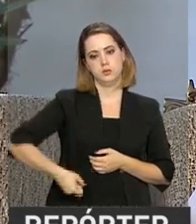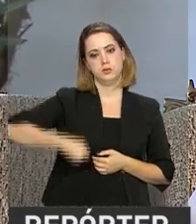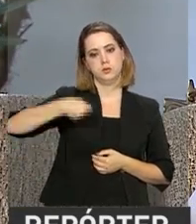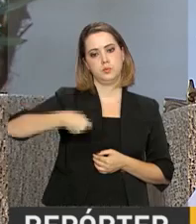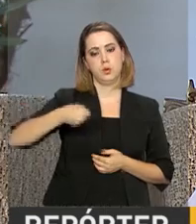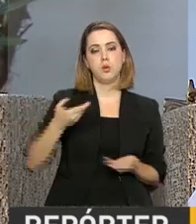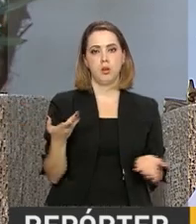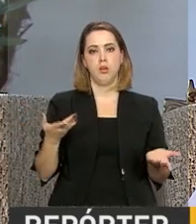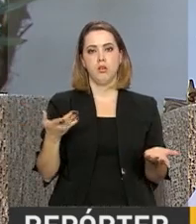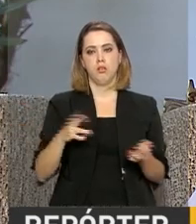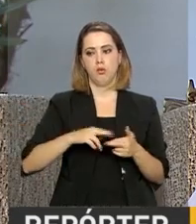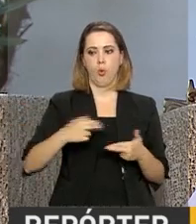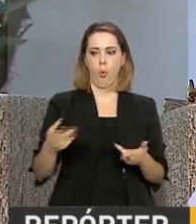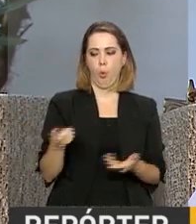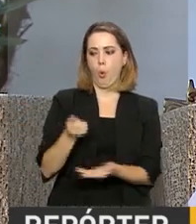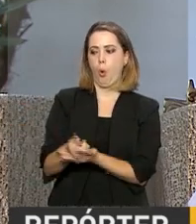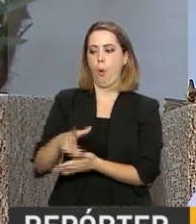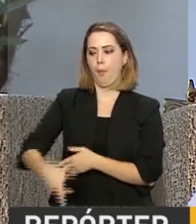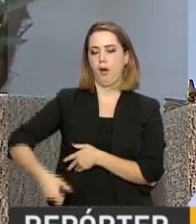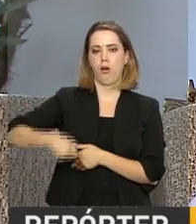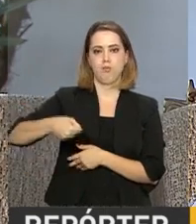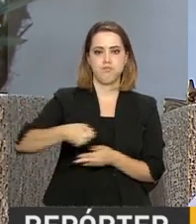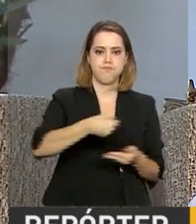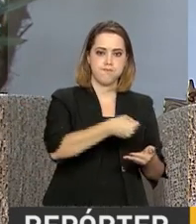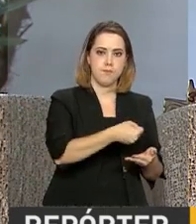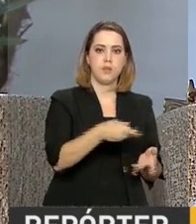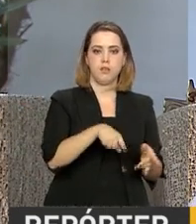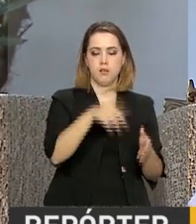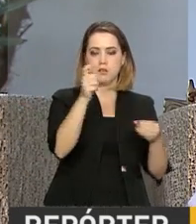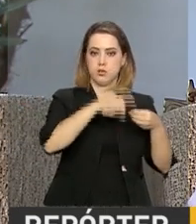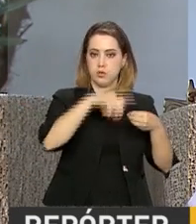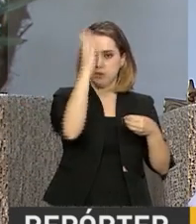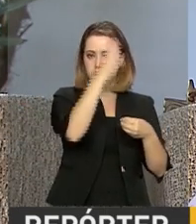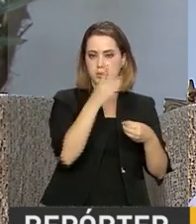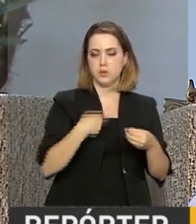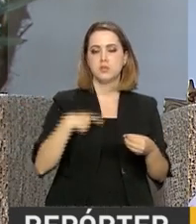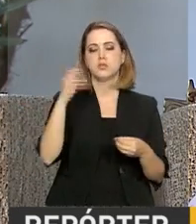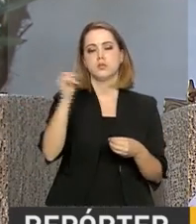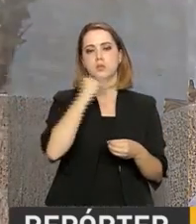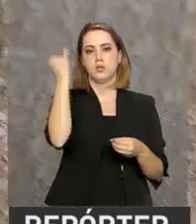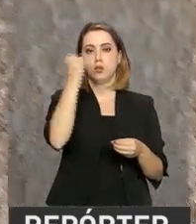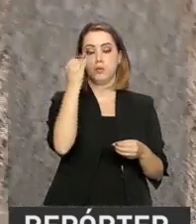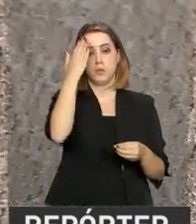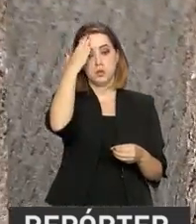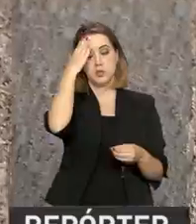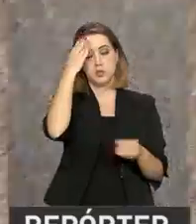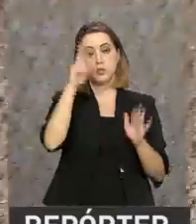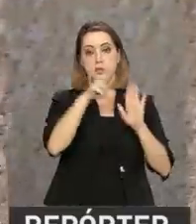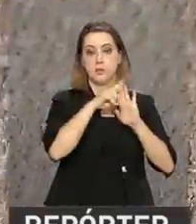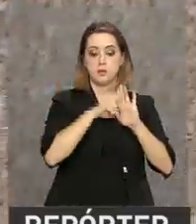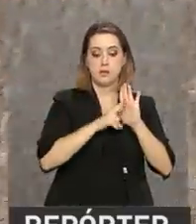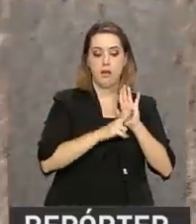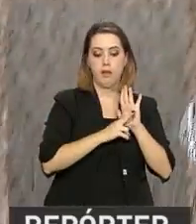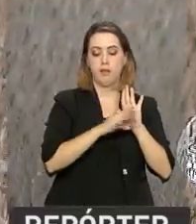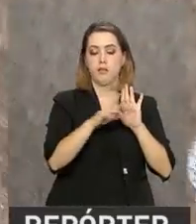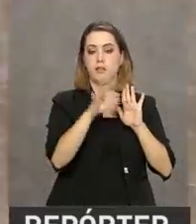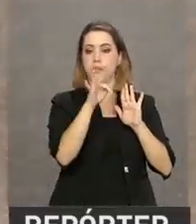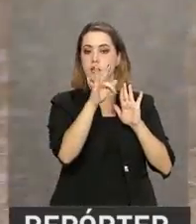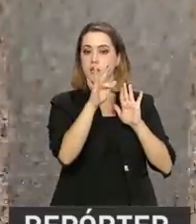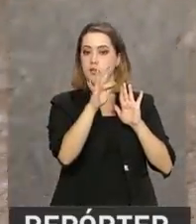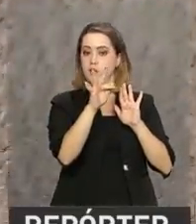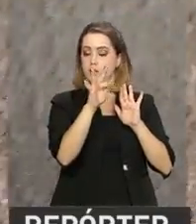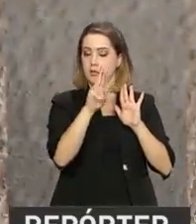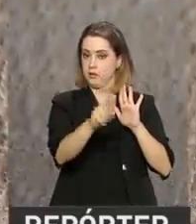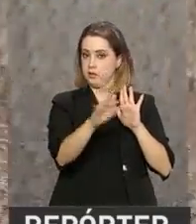eh realmente eh é importante a gente saber quais são as regras da receita para a questão da Alfândega né É É